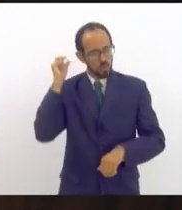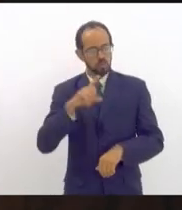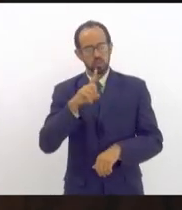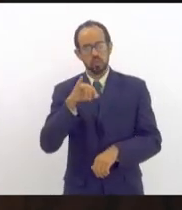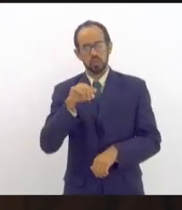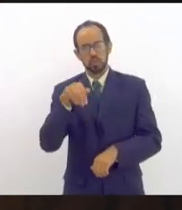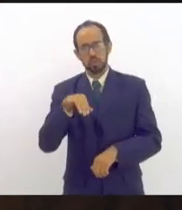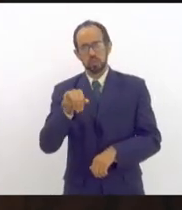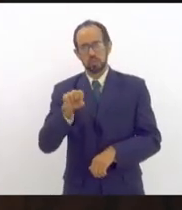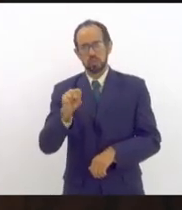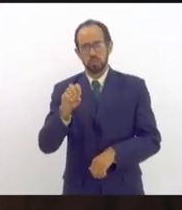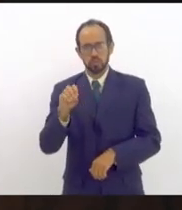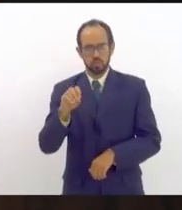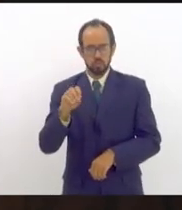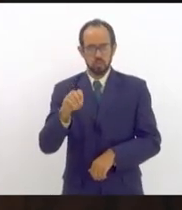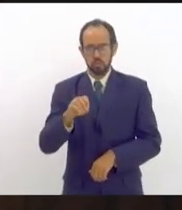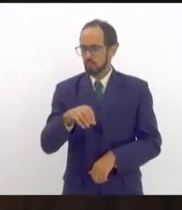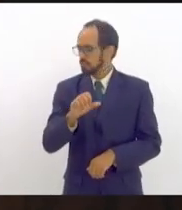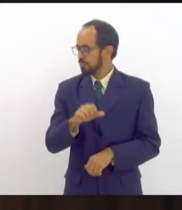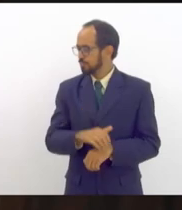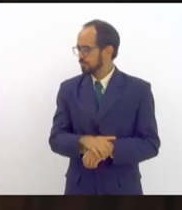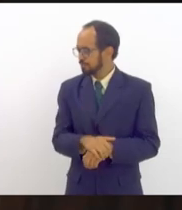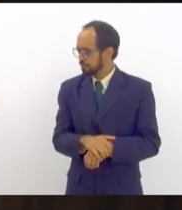e Dionísio Lins